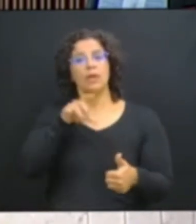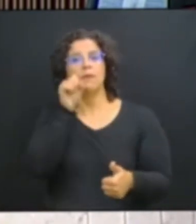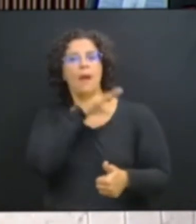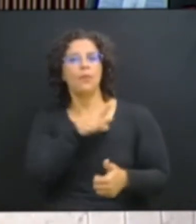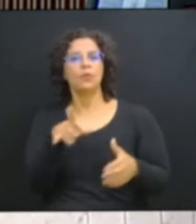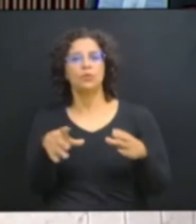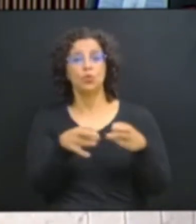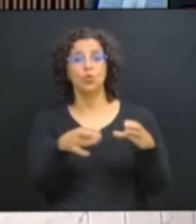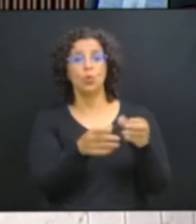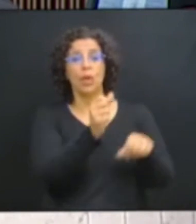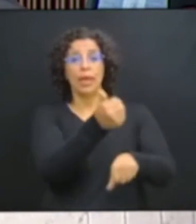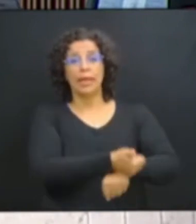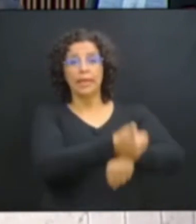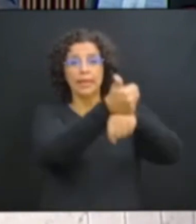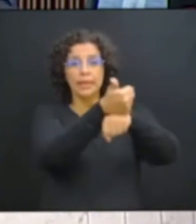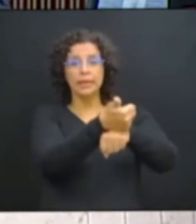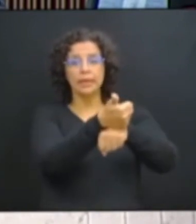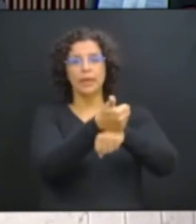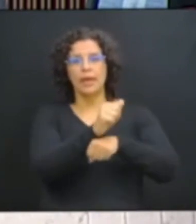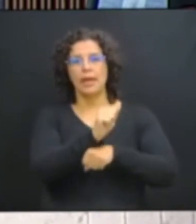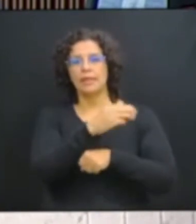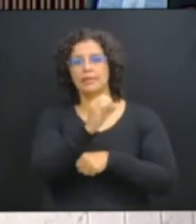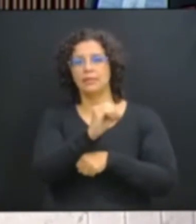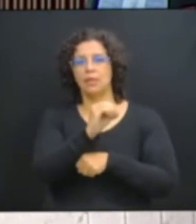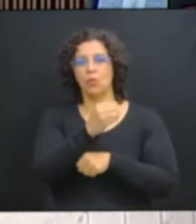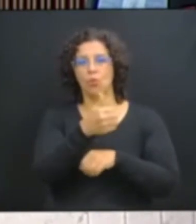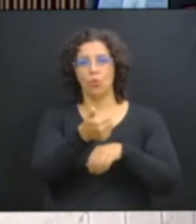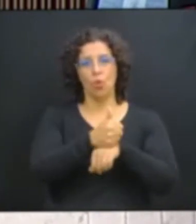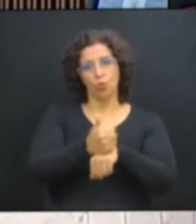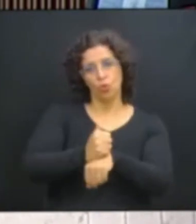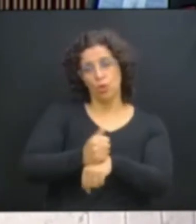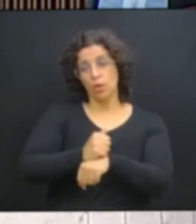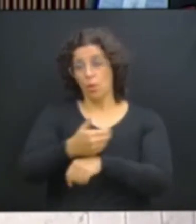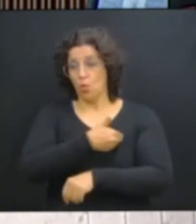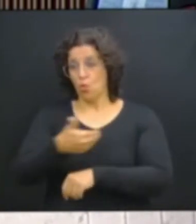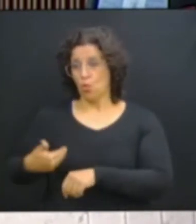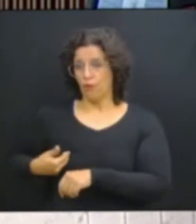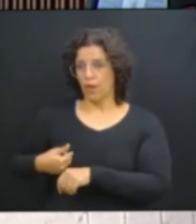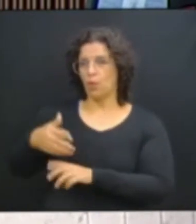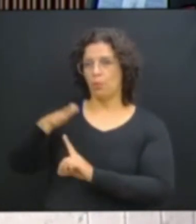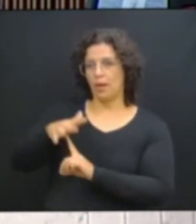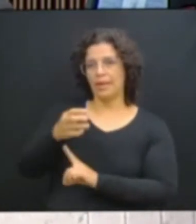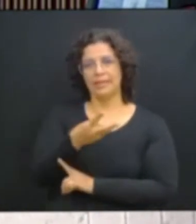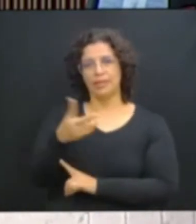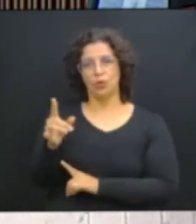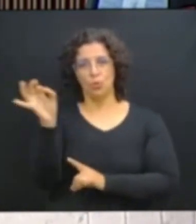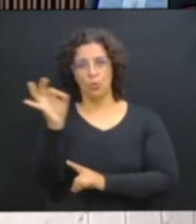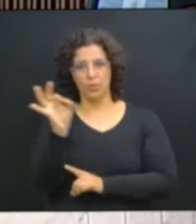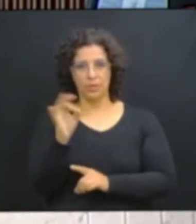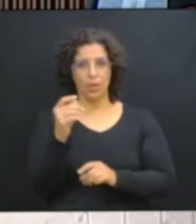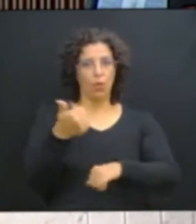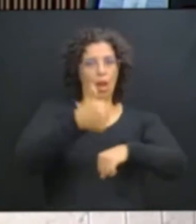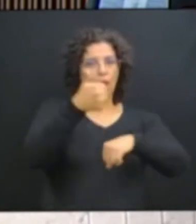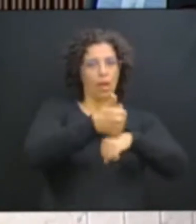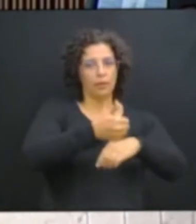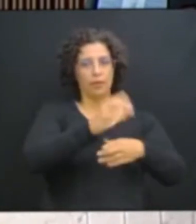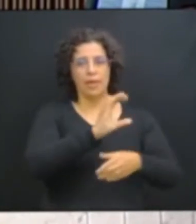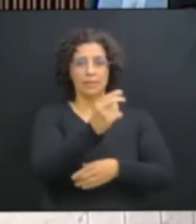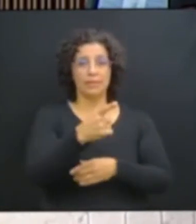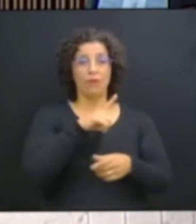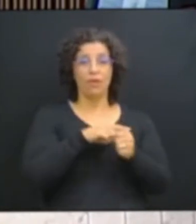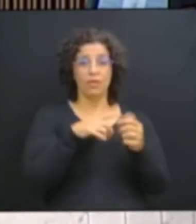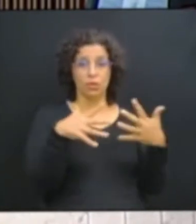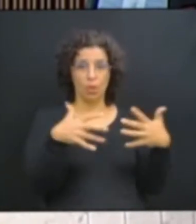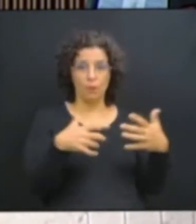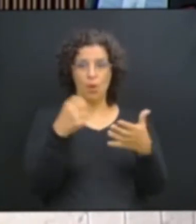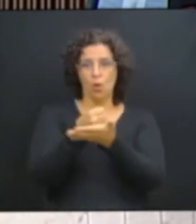acionista controlador. Isso mesmo, o governo do Paraná, que detém 31% das ações, fez que a Copel